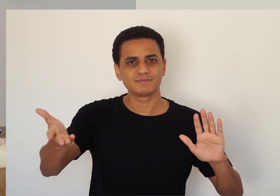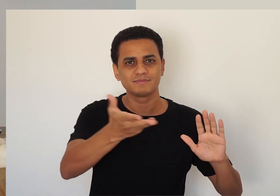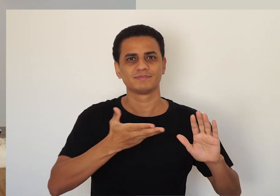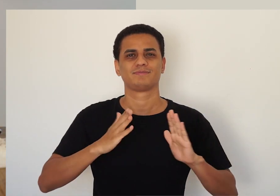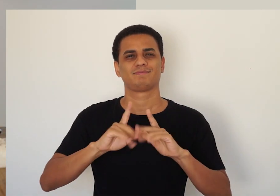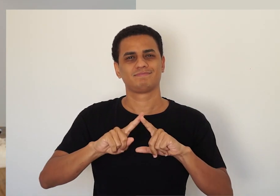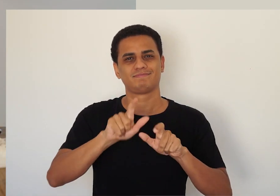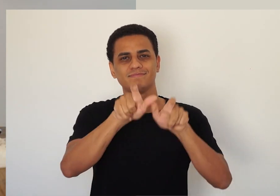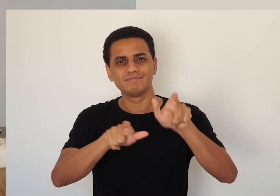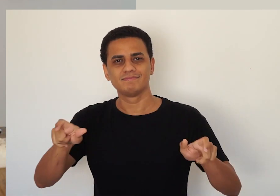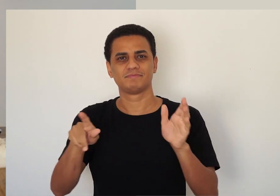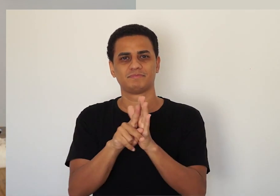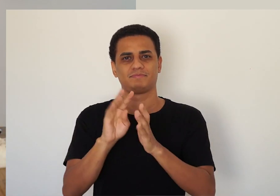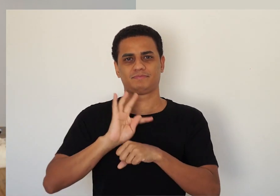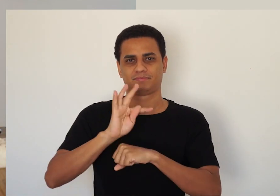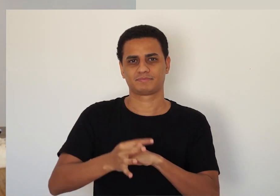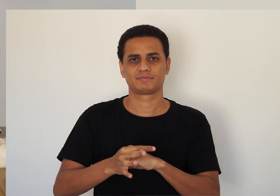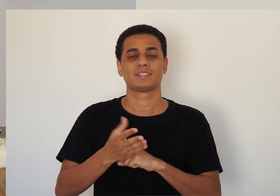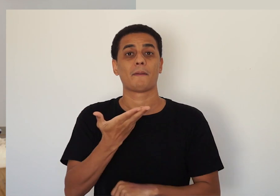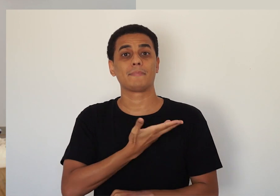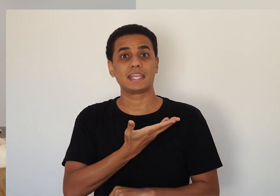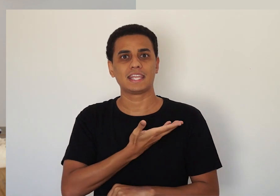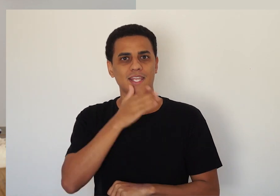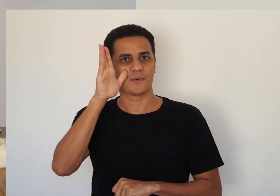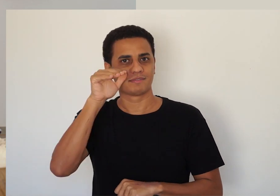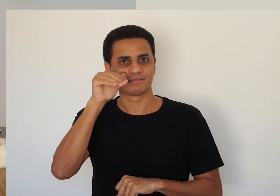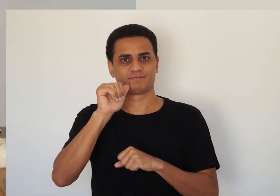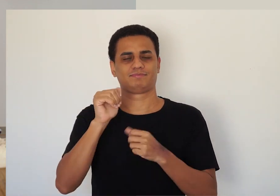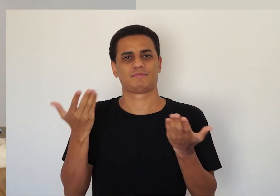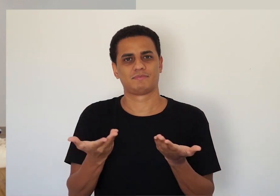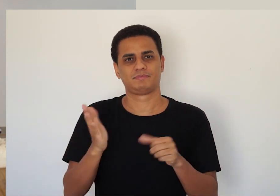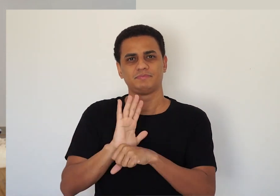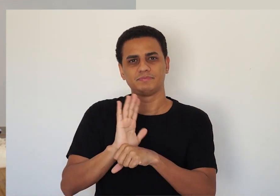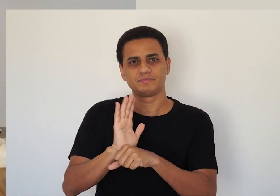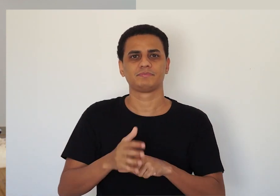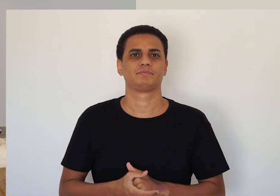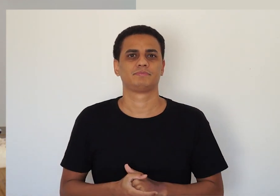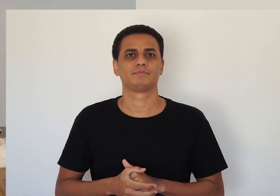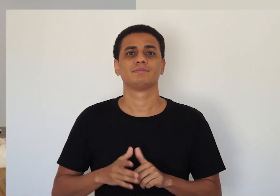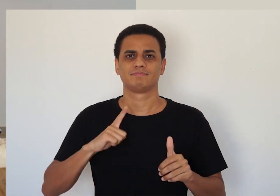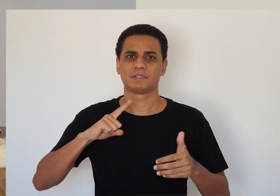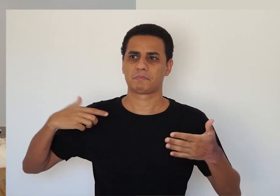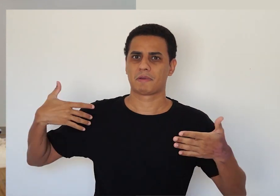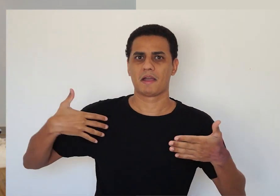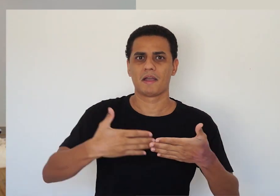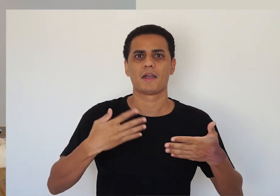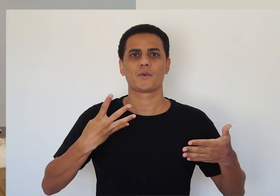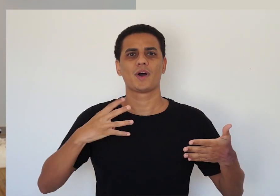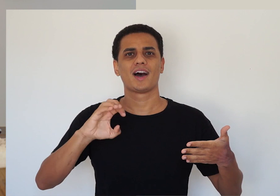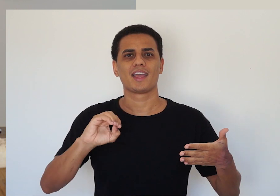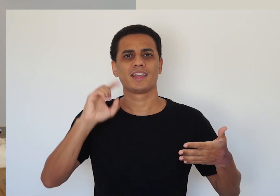Olá, Igreja Montserrat, querido amigo também que está conectado conosco nessa jornada de 40